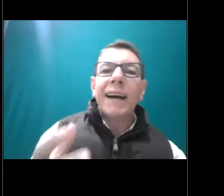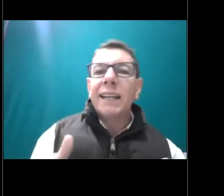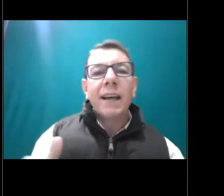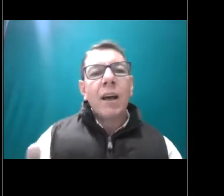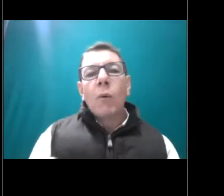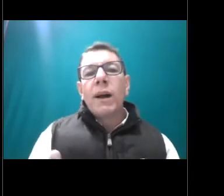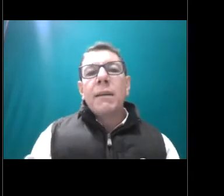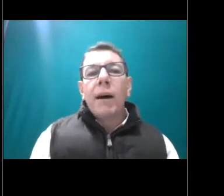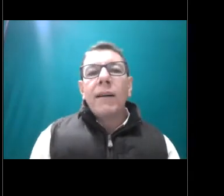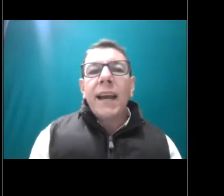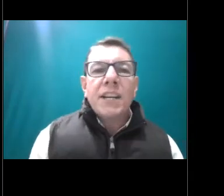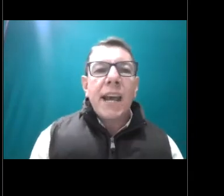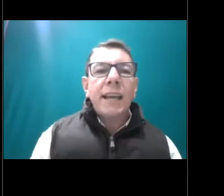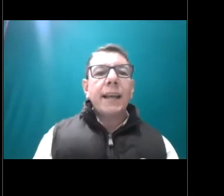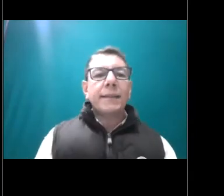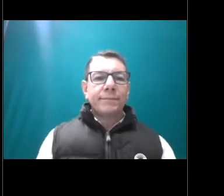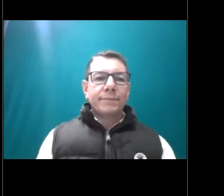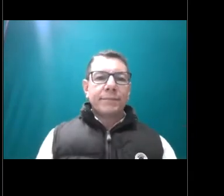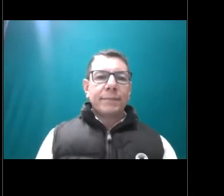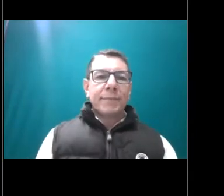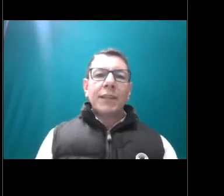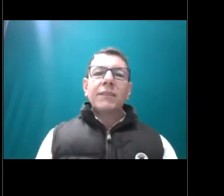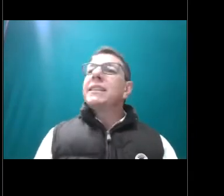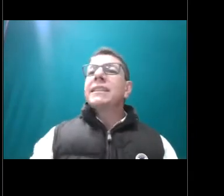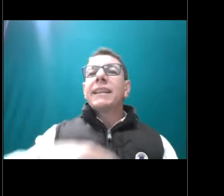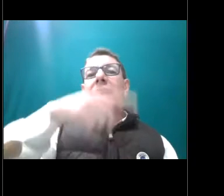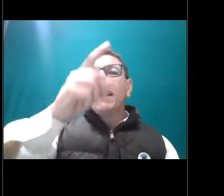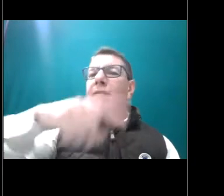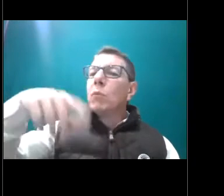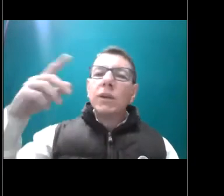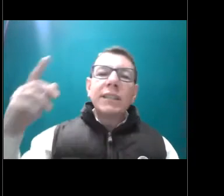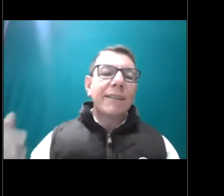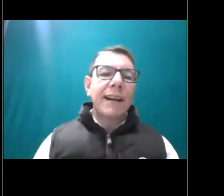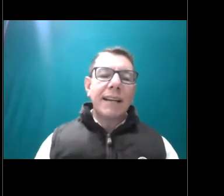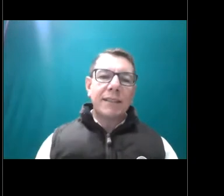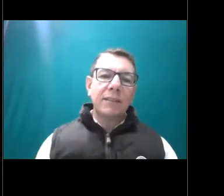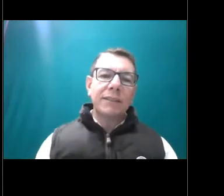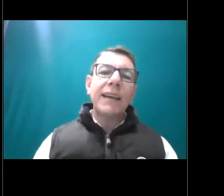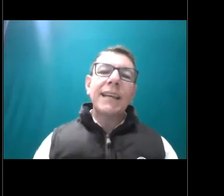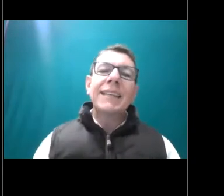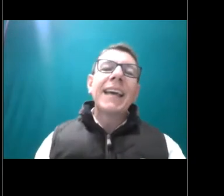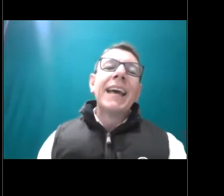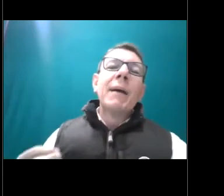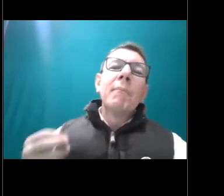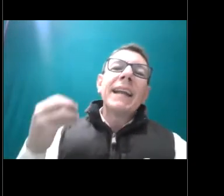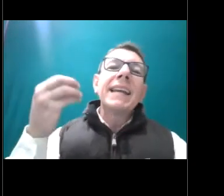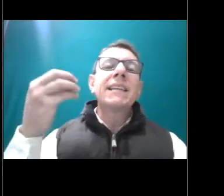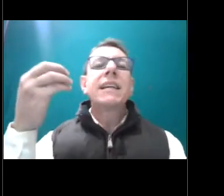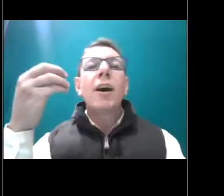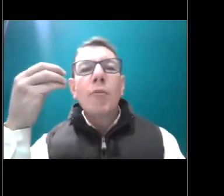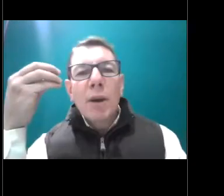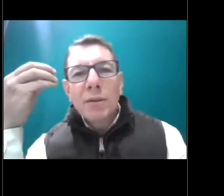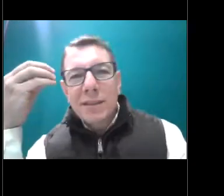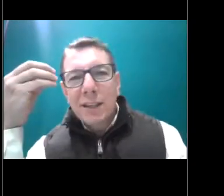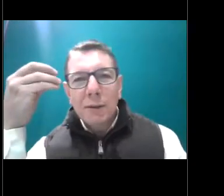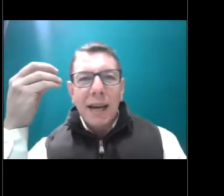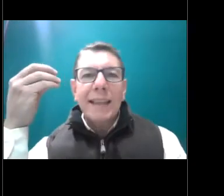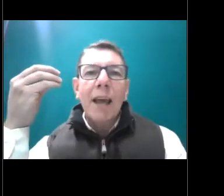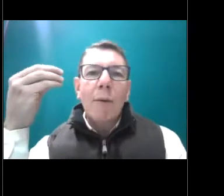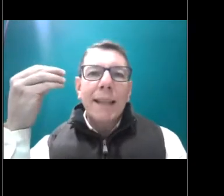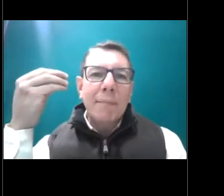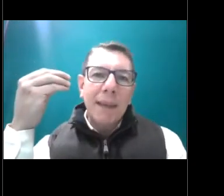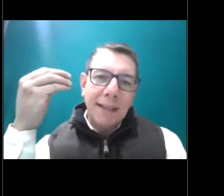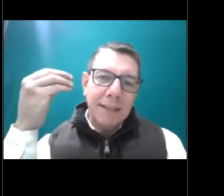temperatura elevada, o animal ele rejeita. Então, assim, você tem muita variação. Então, quer dizer, manejar o meu